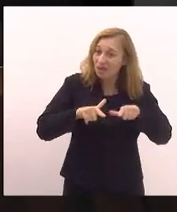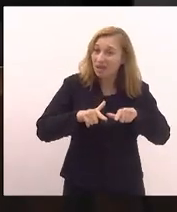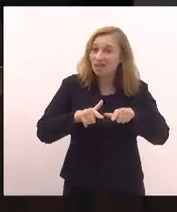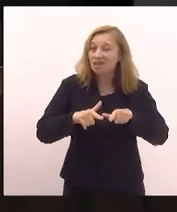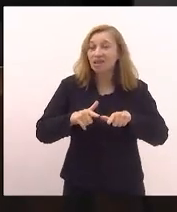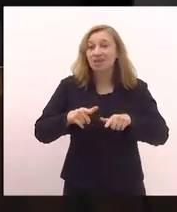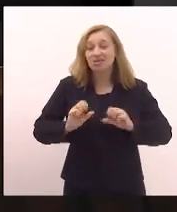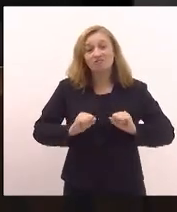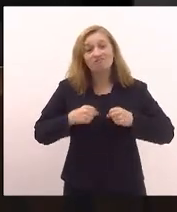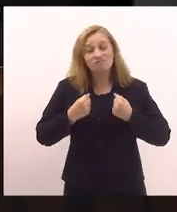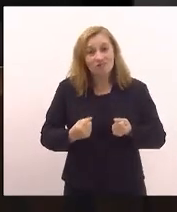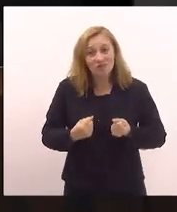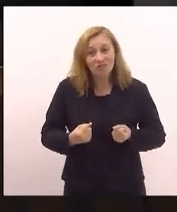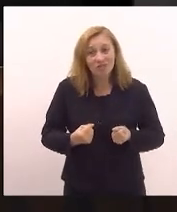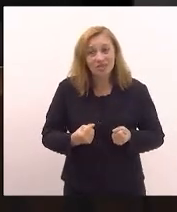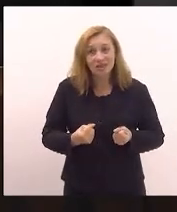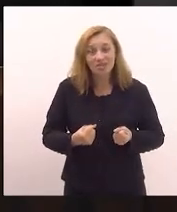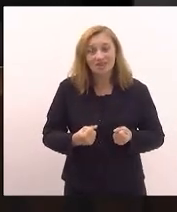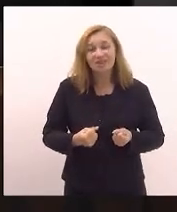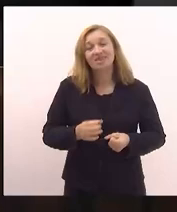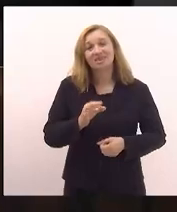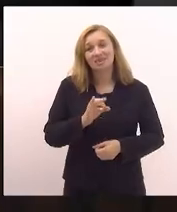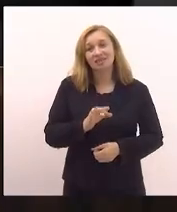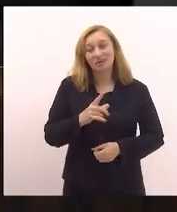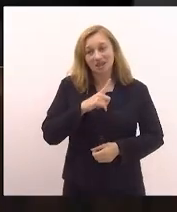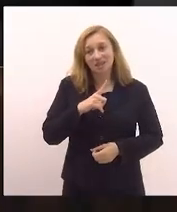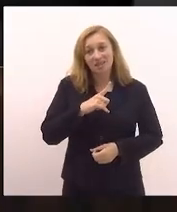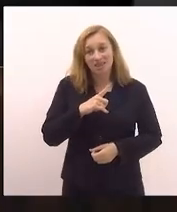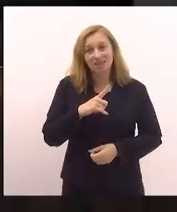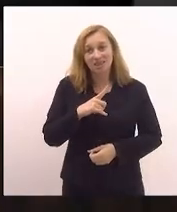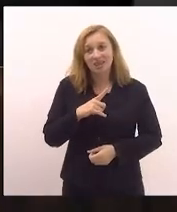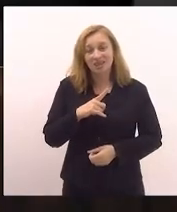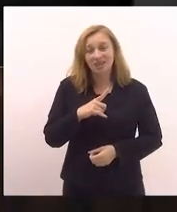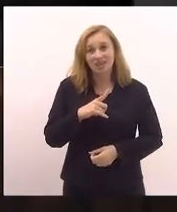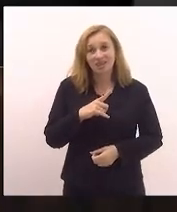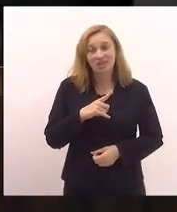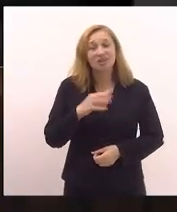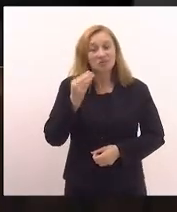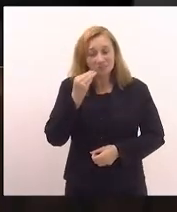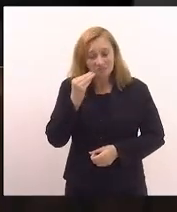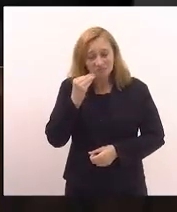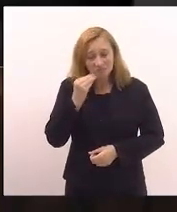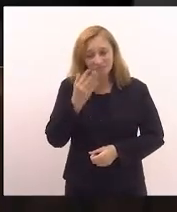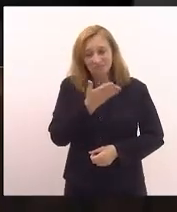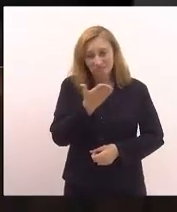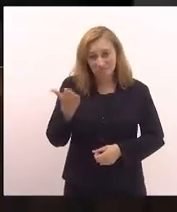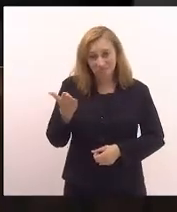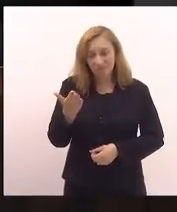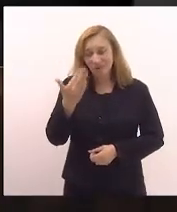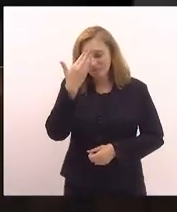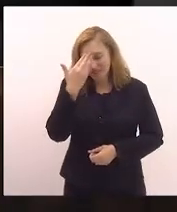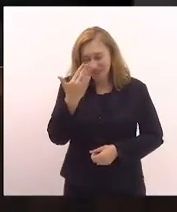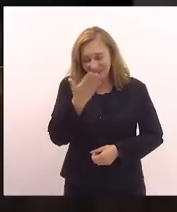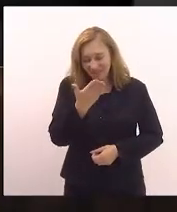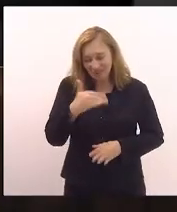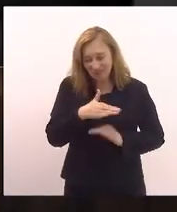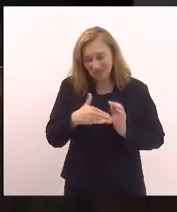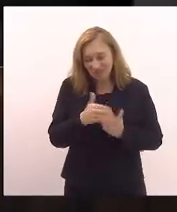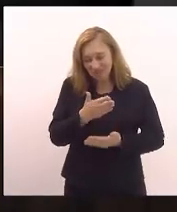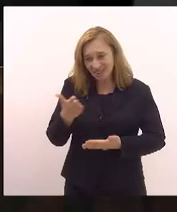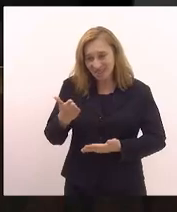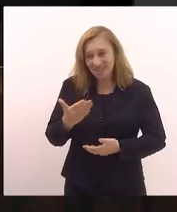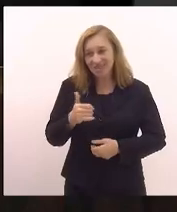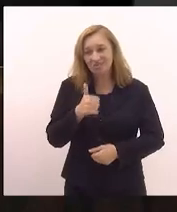trabalharei com muito afinco para garantir estas oportunidades. Muito obrigada a todos